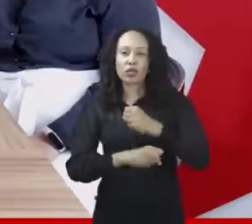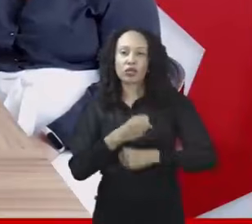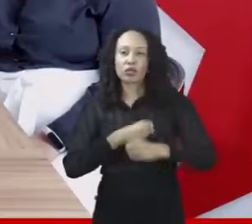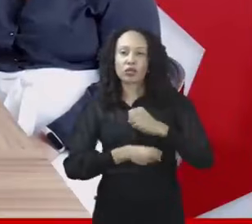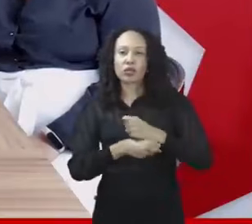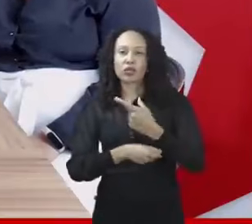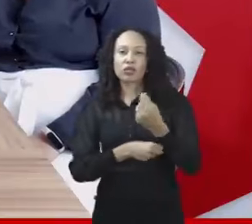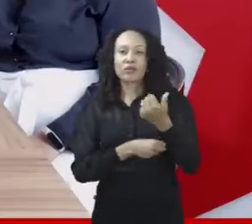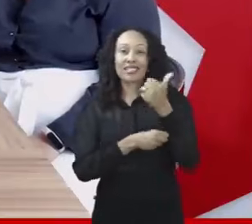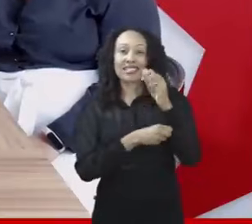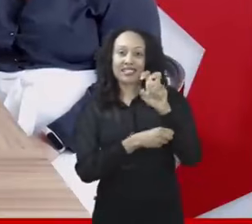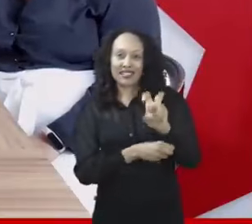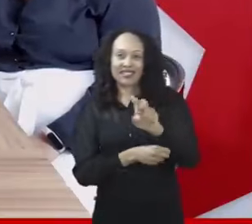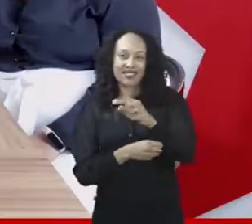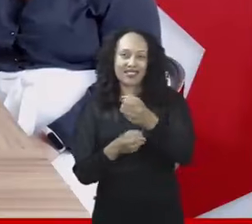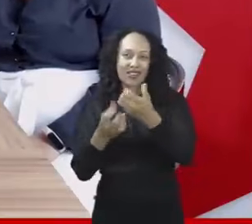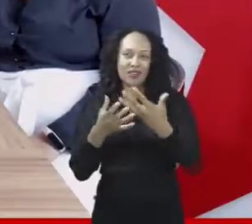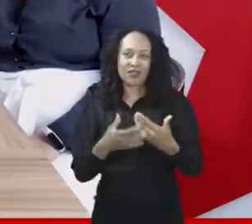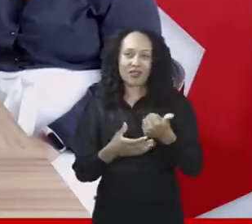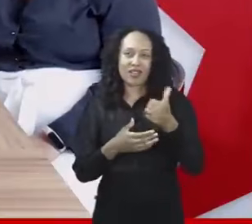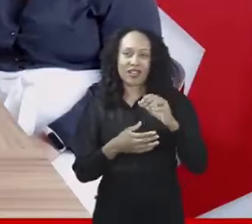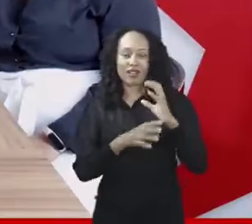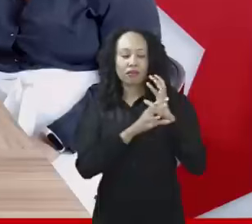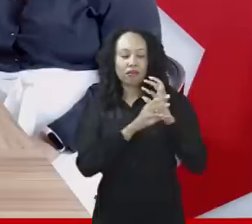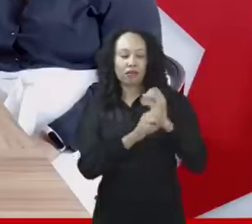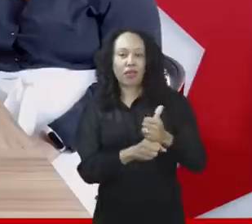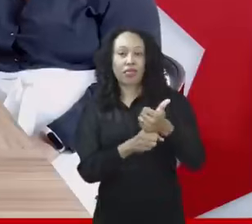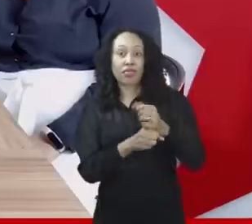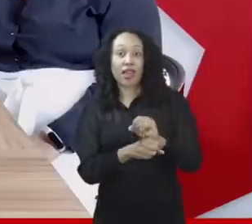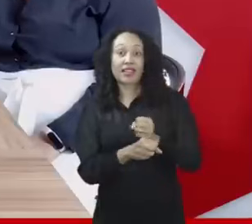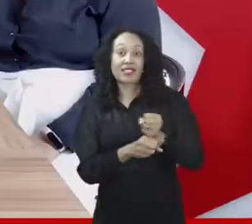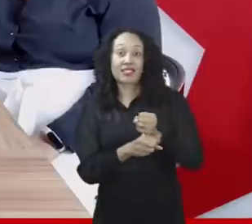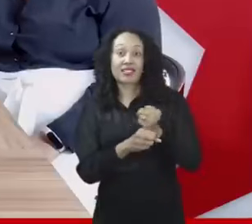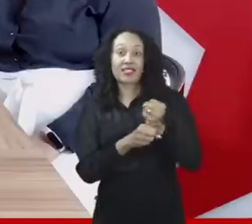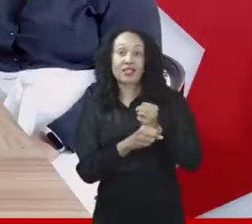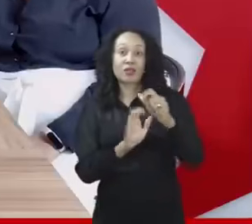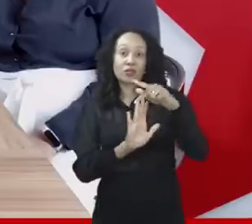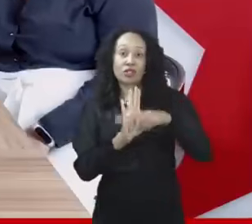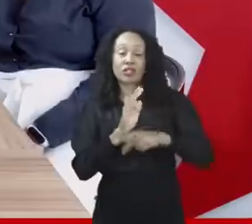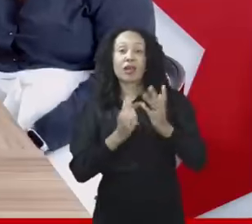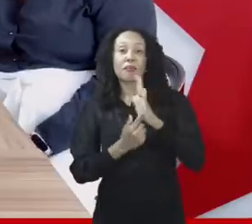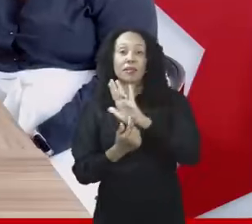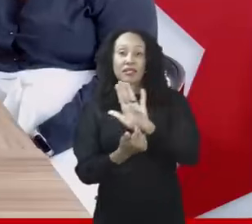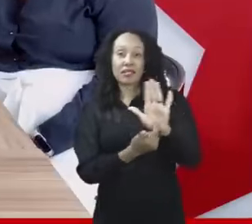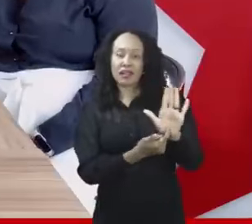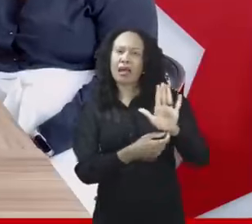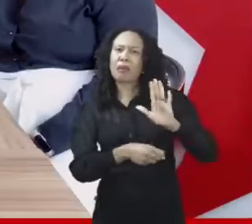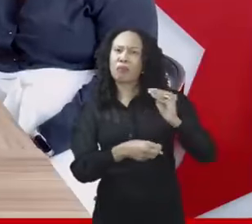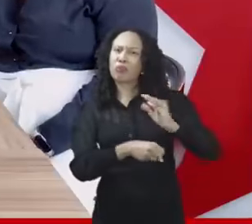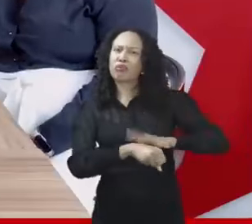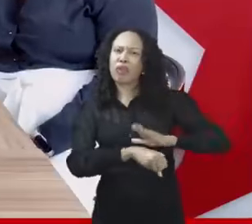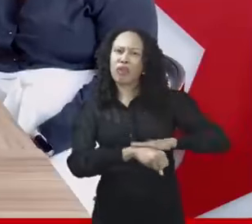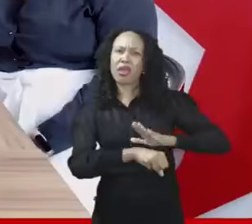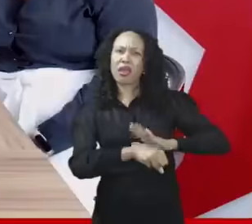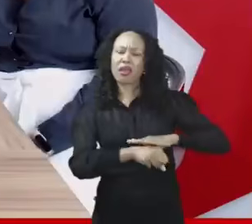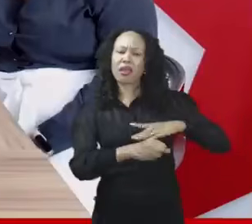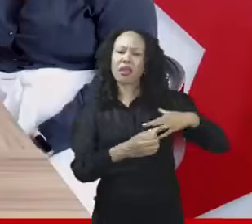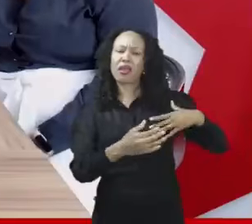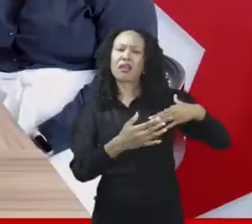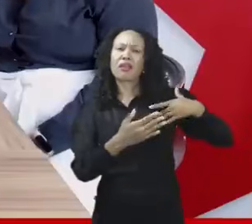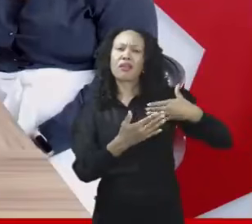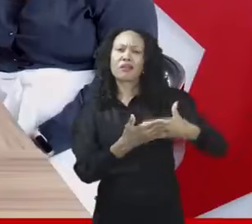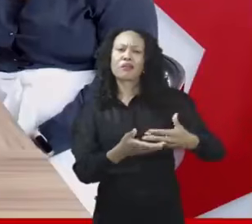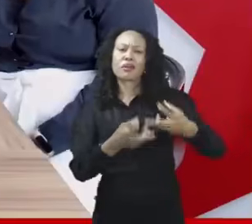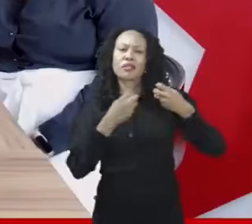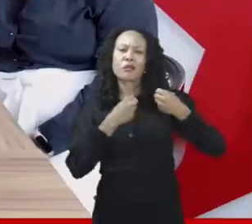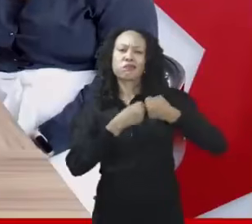tu mesma falou, então já são 10 anos, né, que esse projeto foi apresentado. É muito tempo, né, Nádia? A gente vê que essa luta